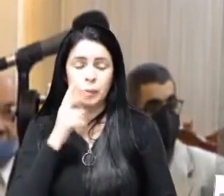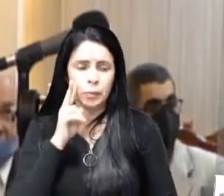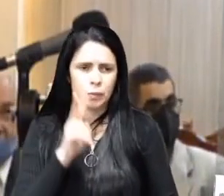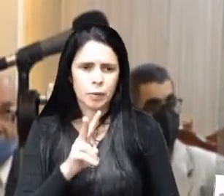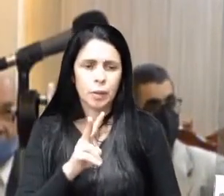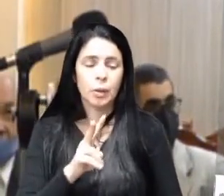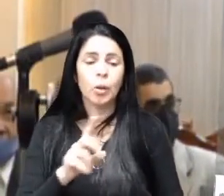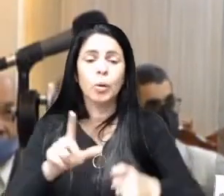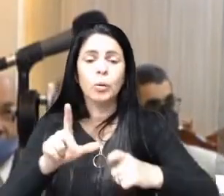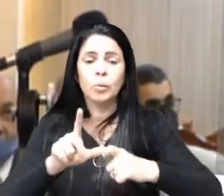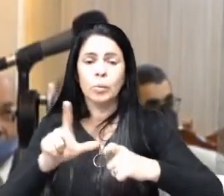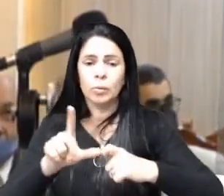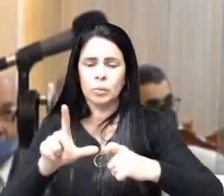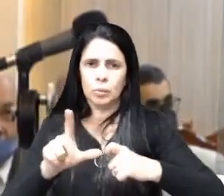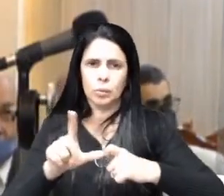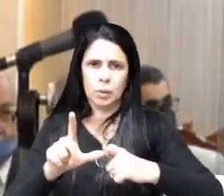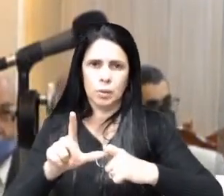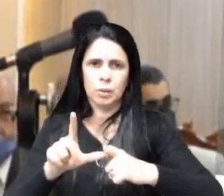Lucas